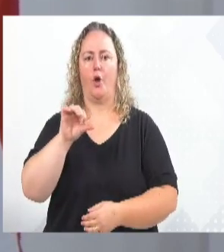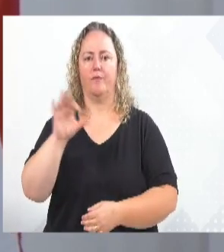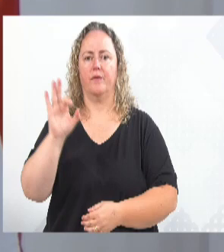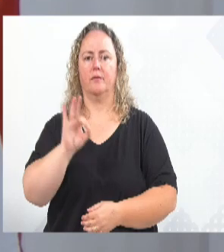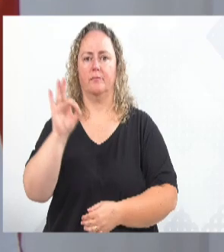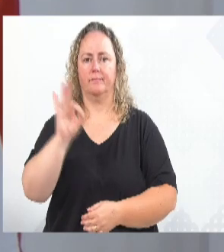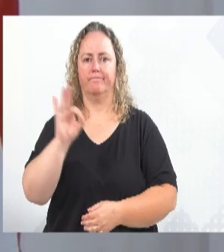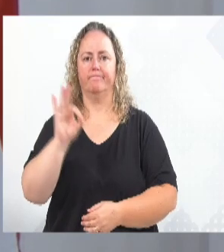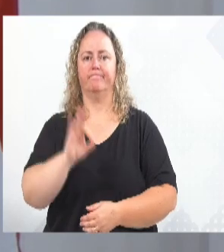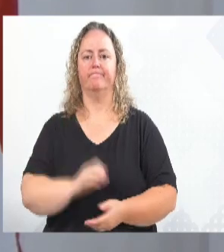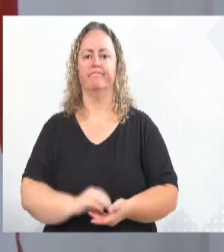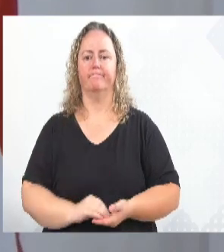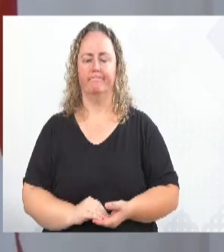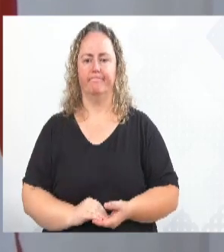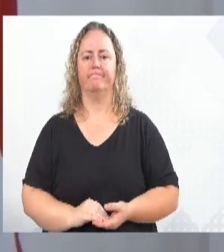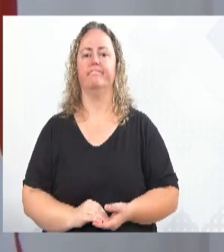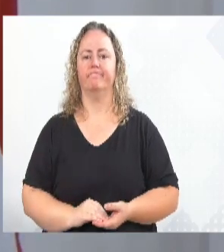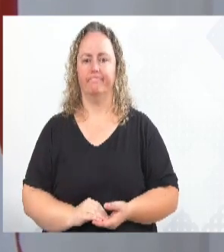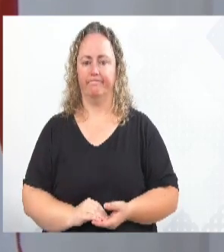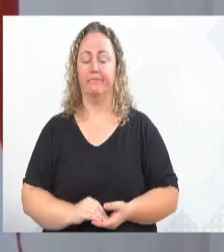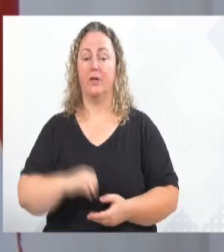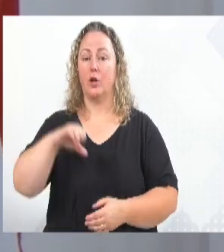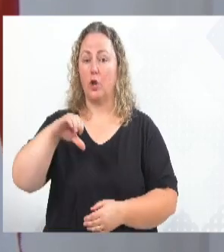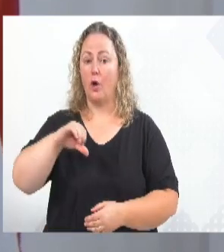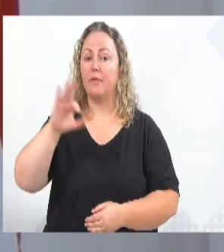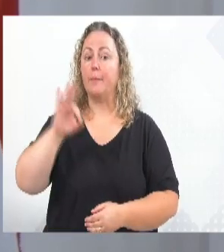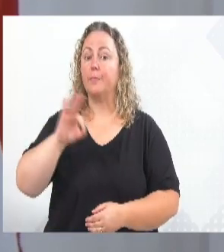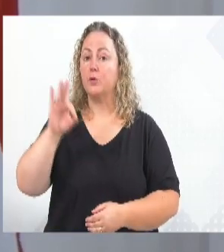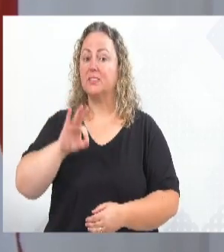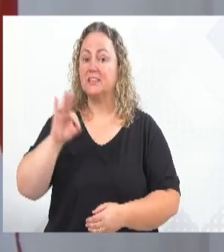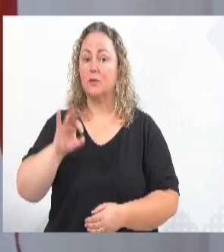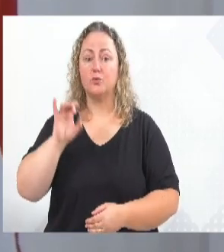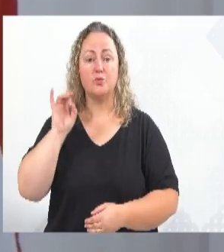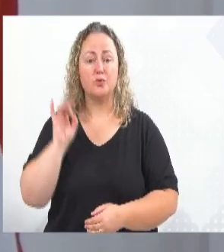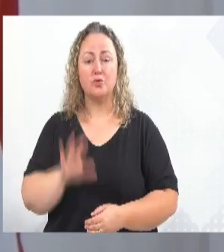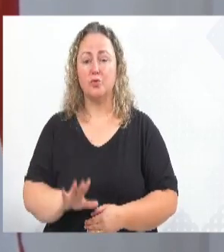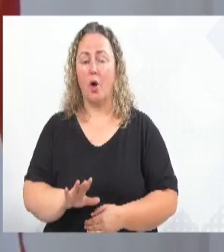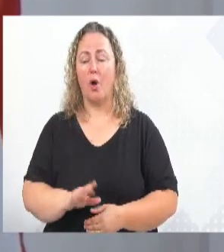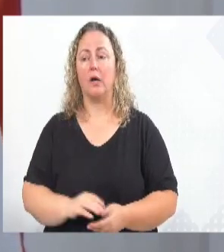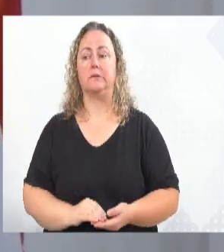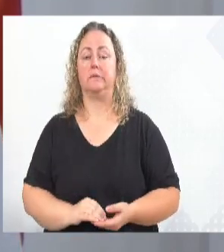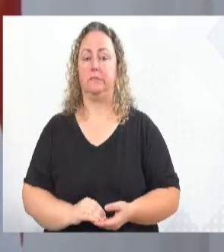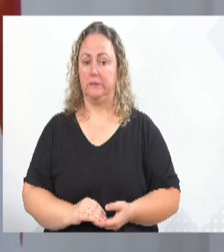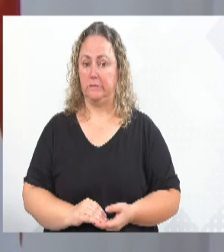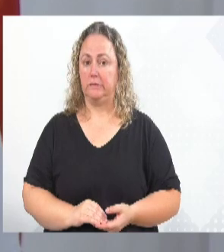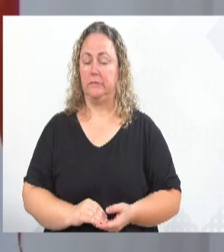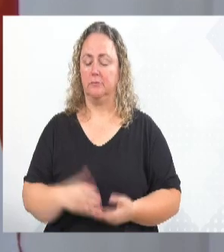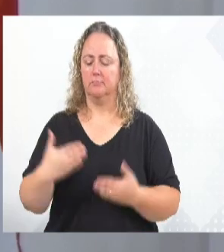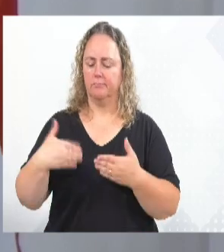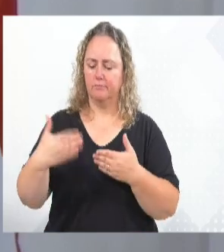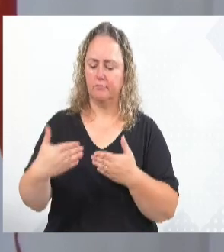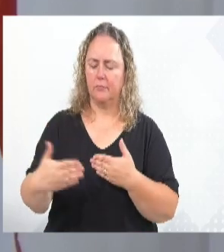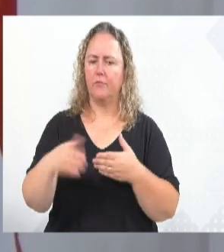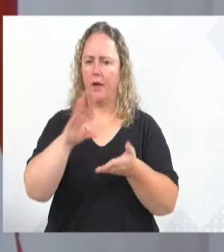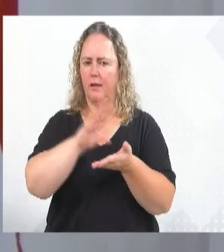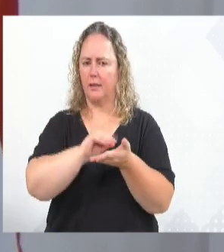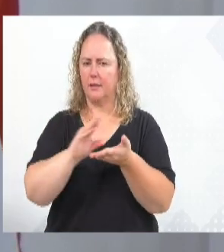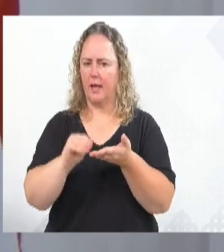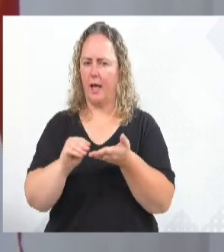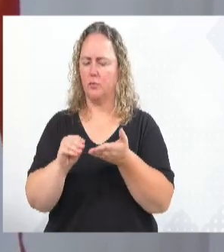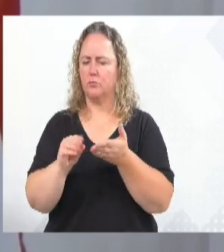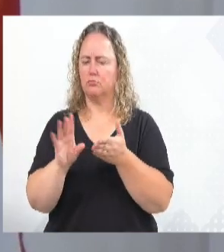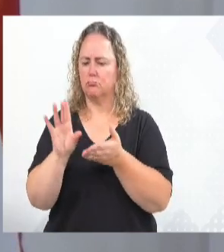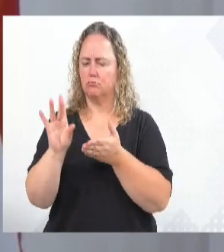9% de reciclagem, de 430 milhões de toneladas que é produzido hoje. Então, nas próximas sessões, eu vou trazer mais dados aí para nós